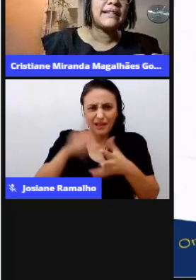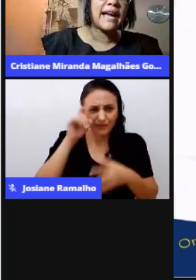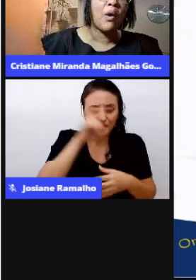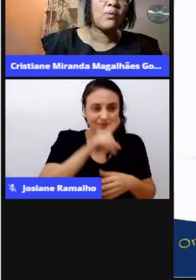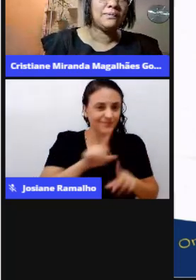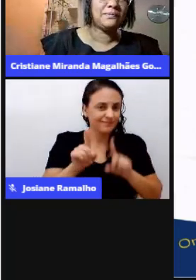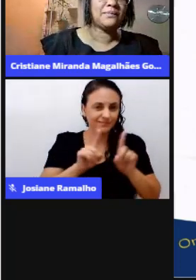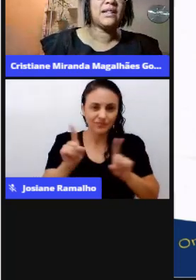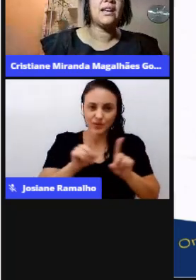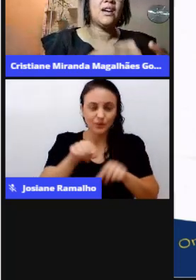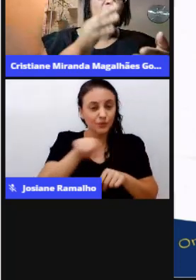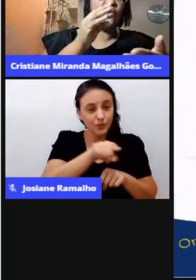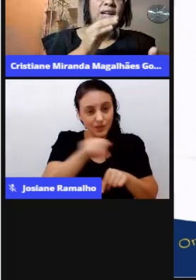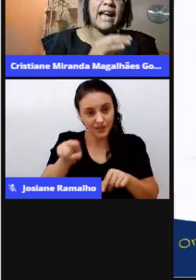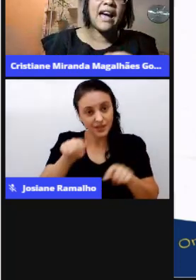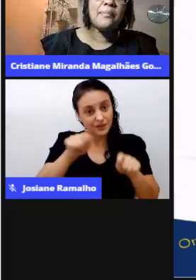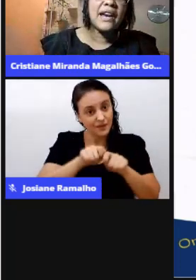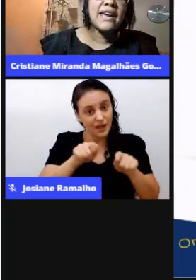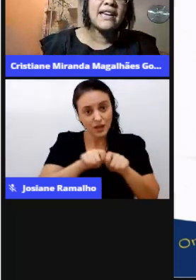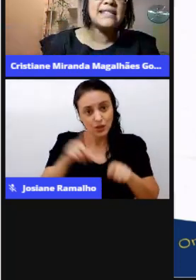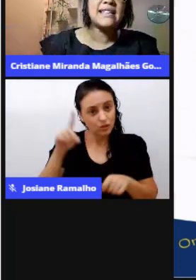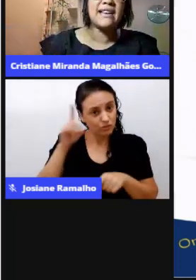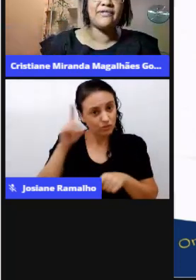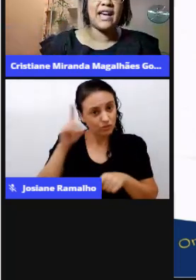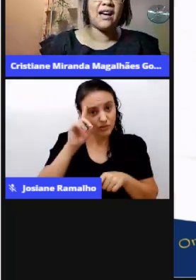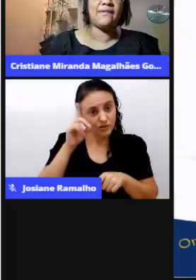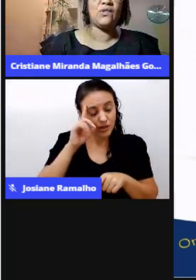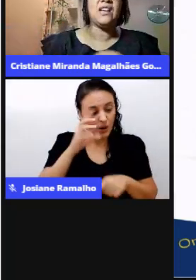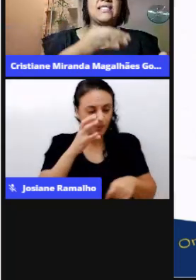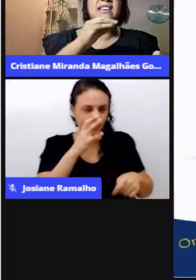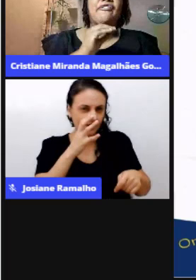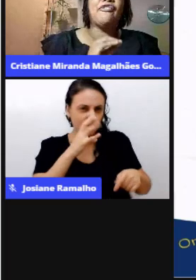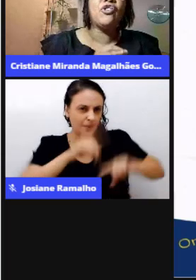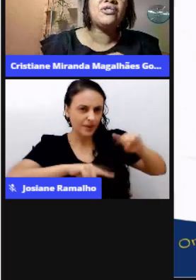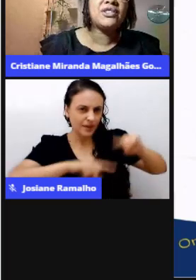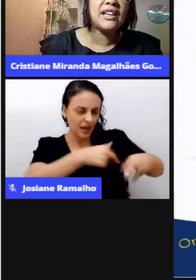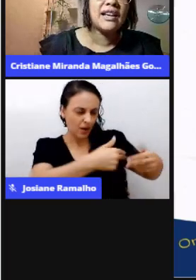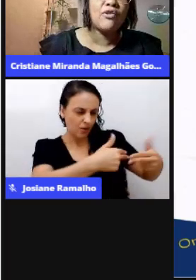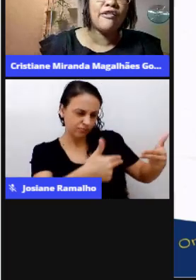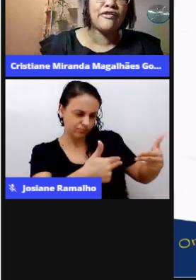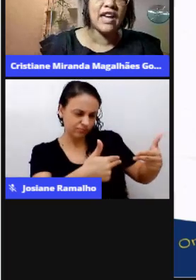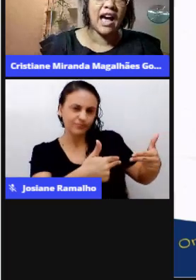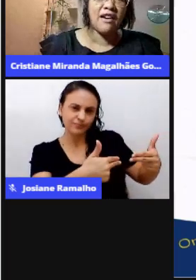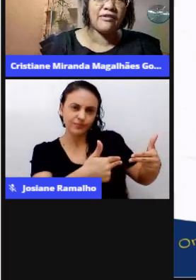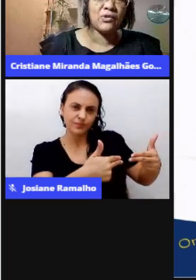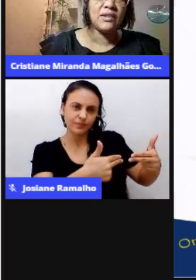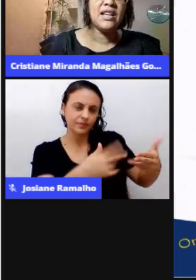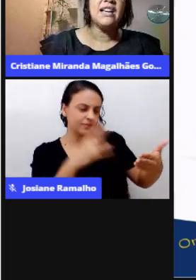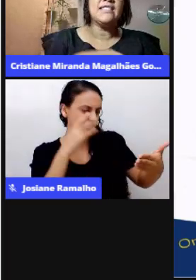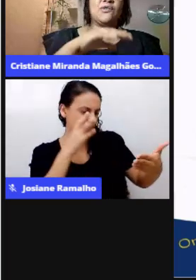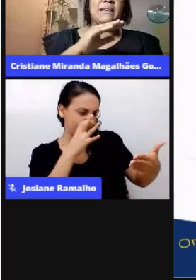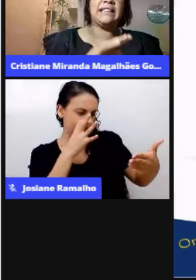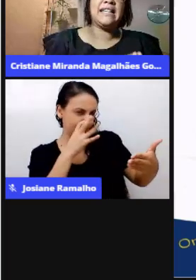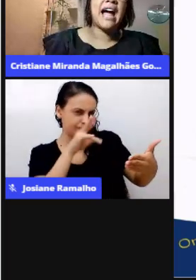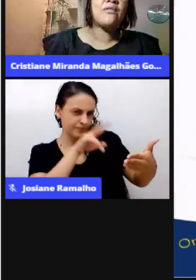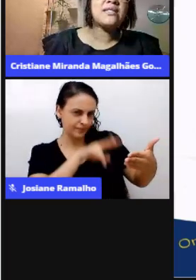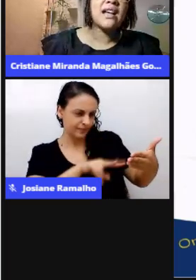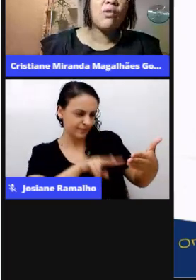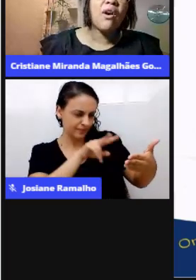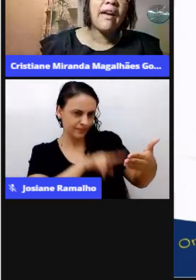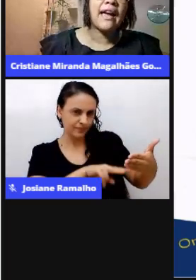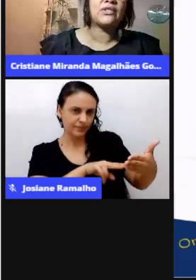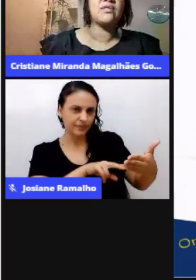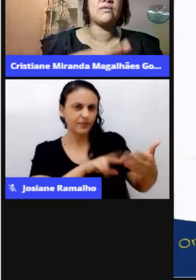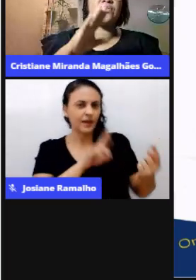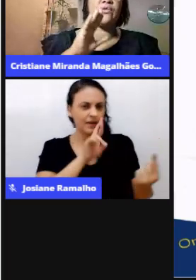um material, olhar para ele se ele é viável, se a fonte dele é confiável, se o material